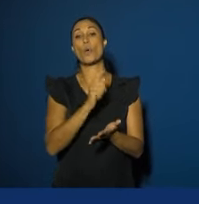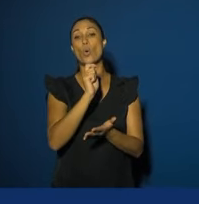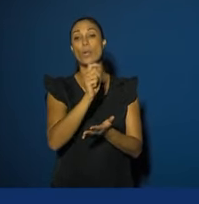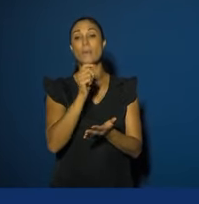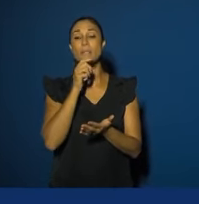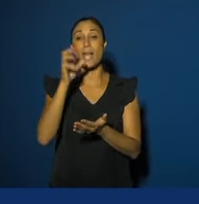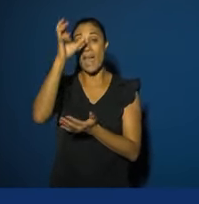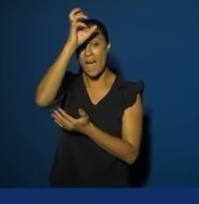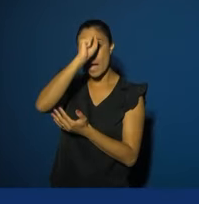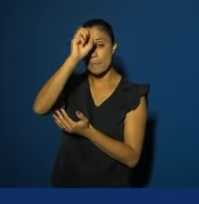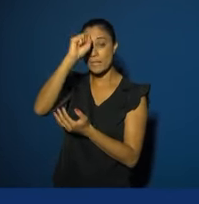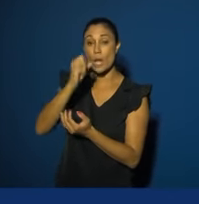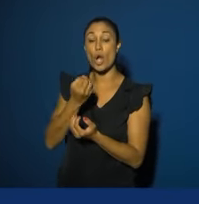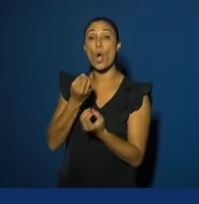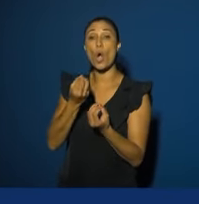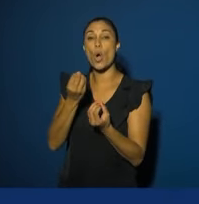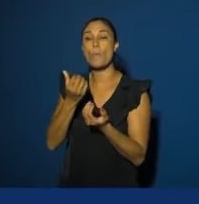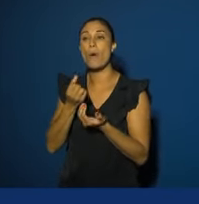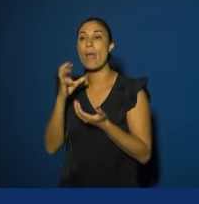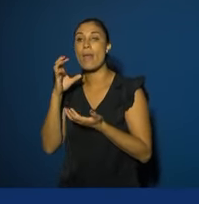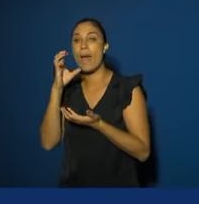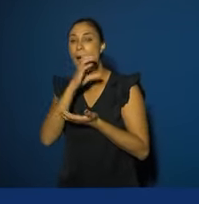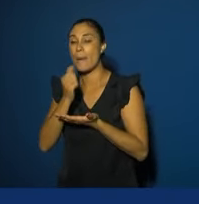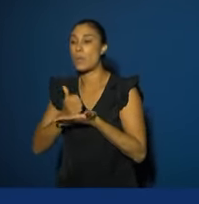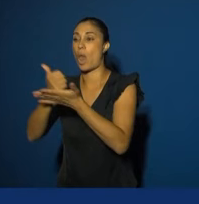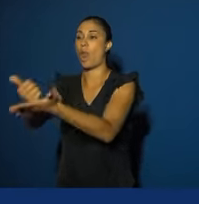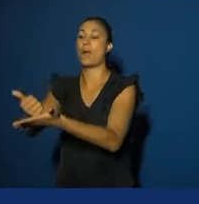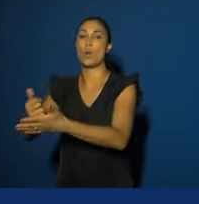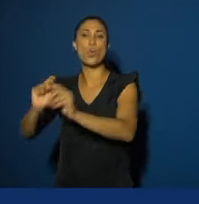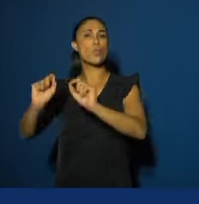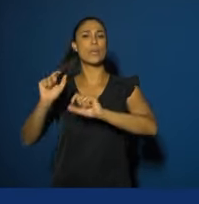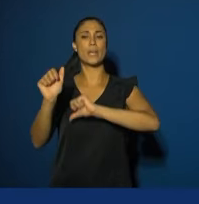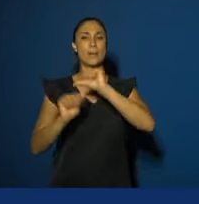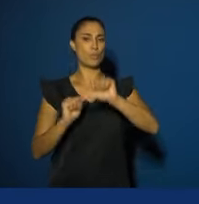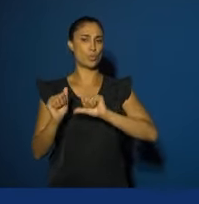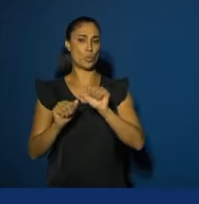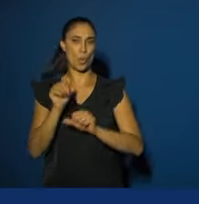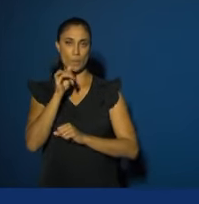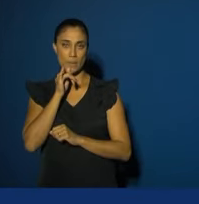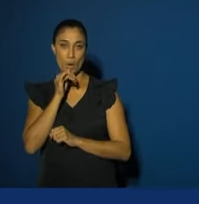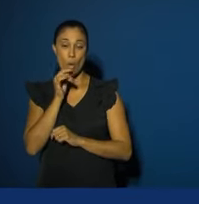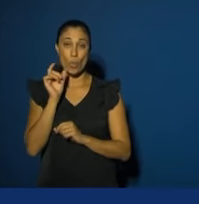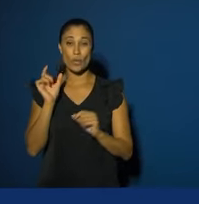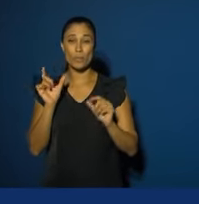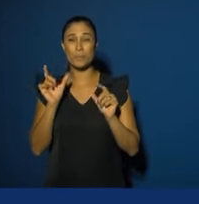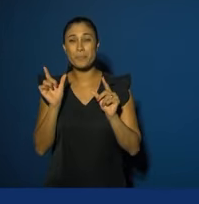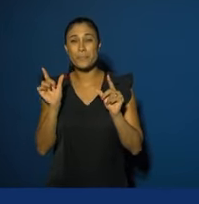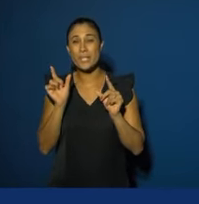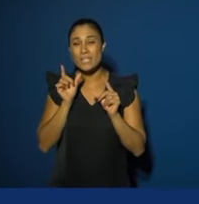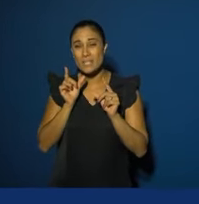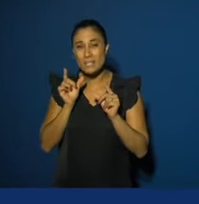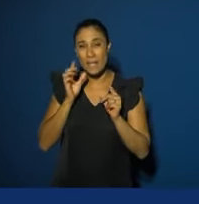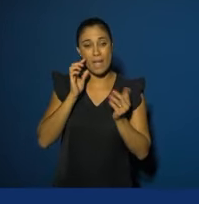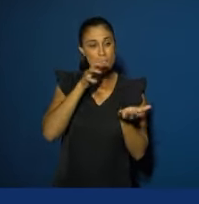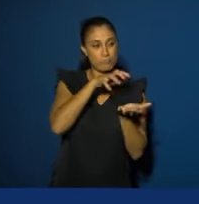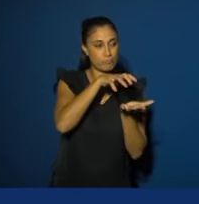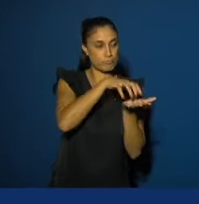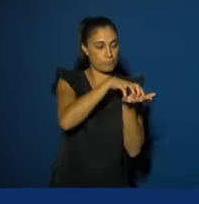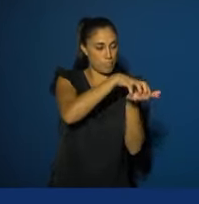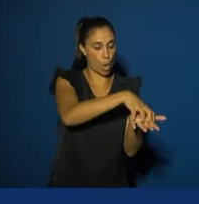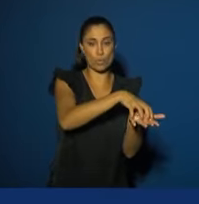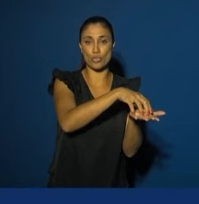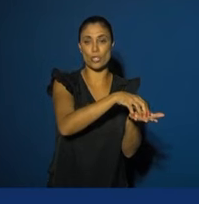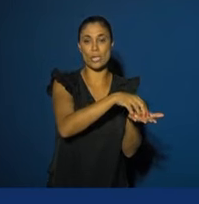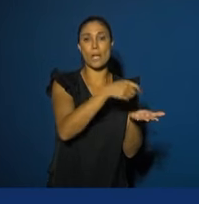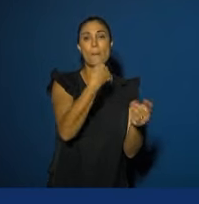poder aprender a entregar rápido a gente tinha o que mudou no varejo a gente tinha quanto menos centro de distribuição era melhor porque